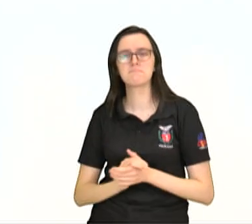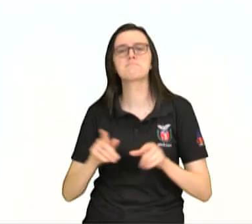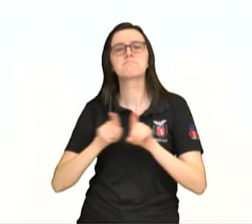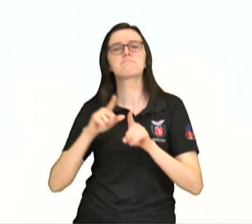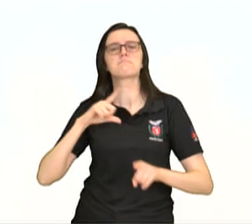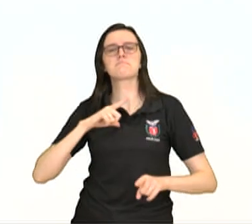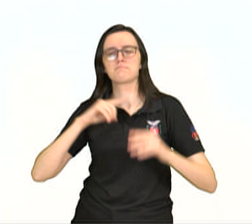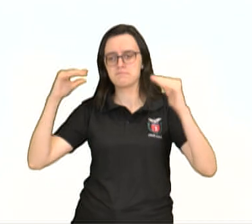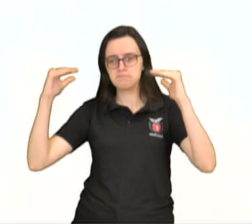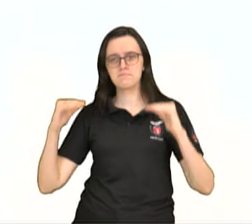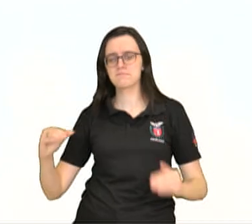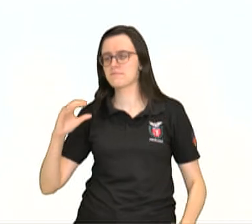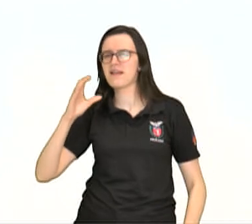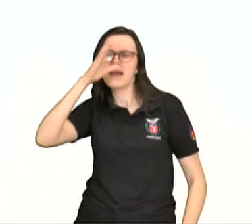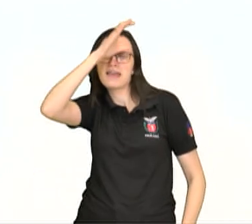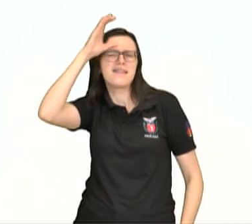eram